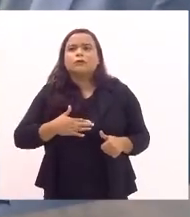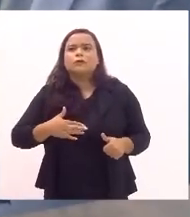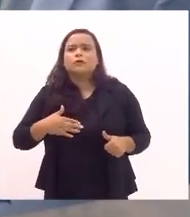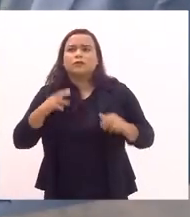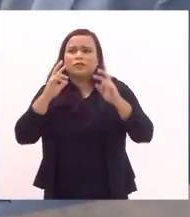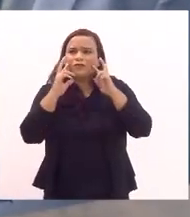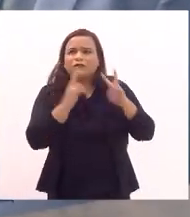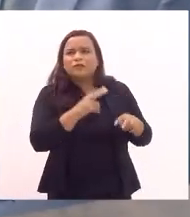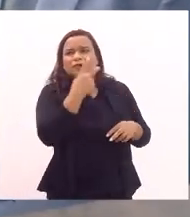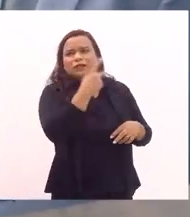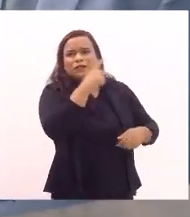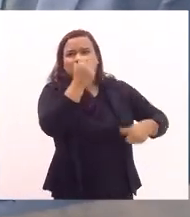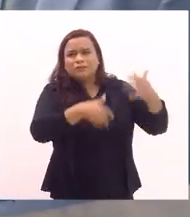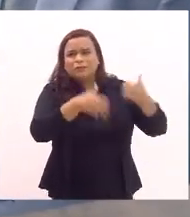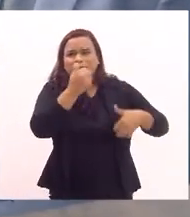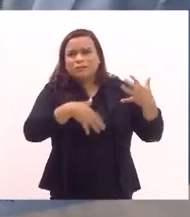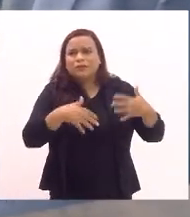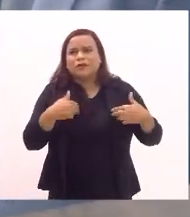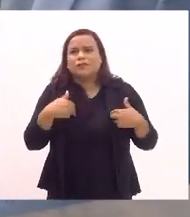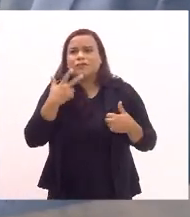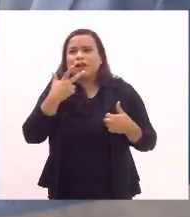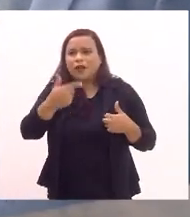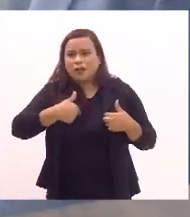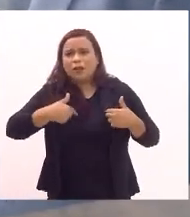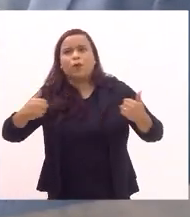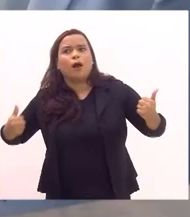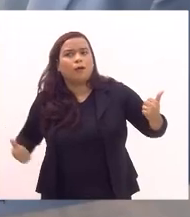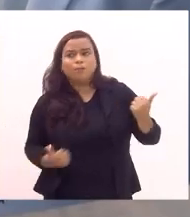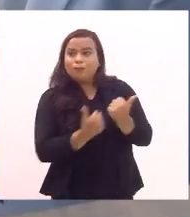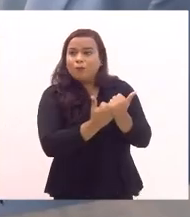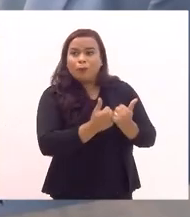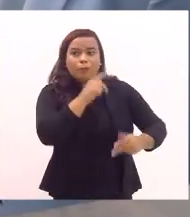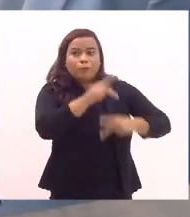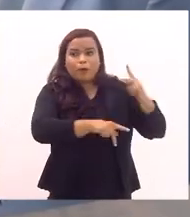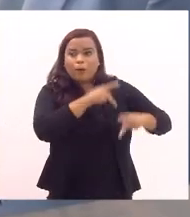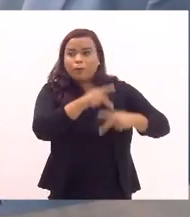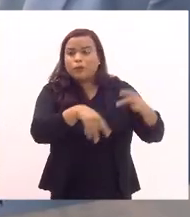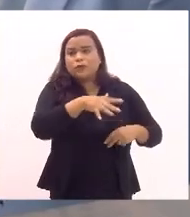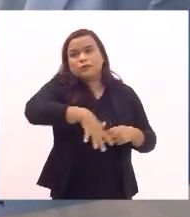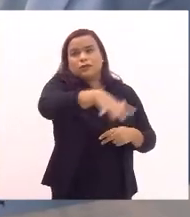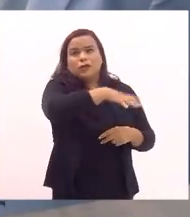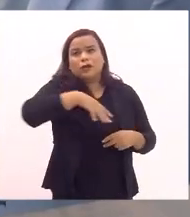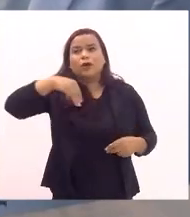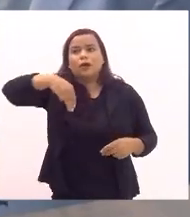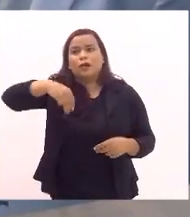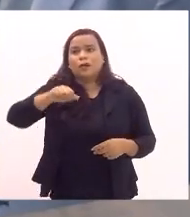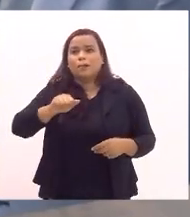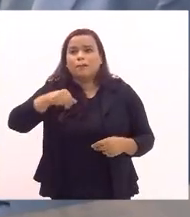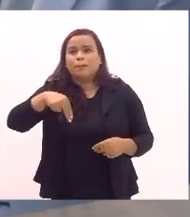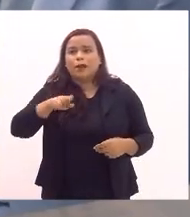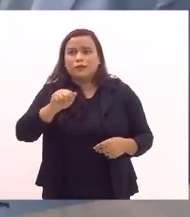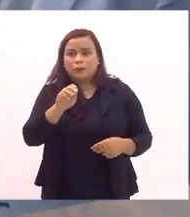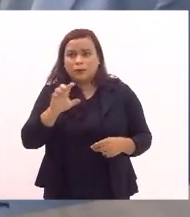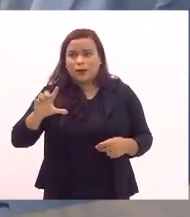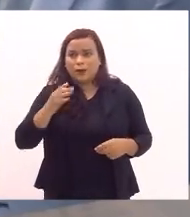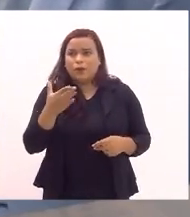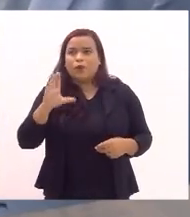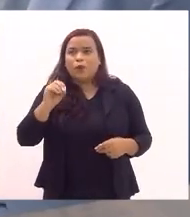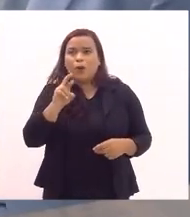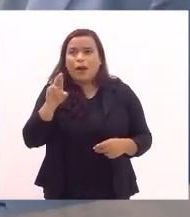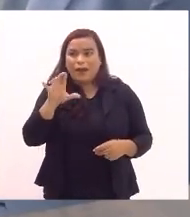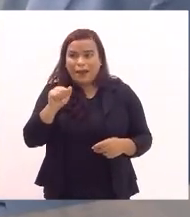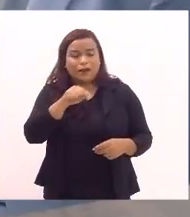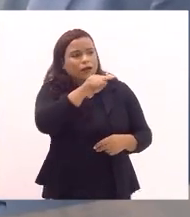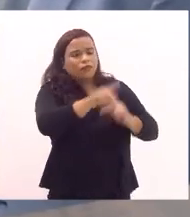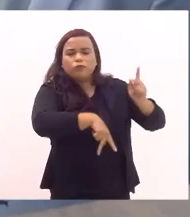e declarar meu total e irrestrito apoio a população do Manoel Correia que é uma população trabalhadora uma